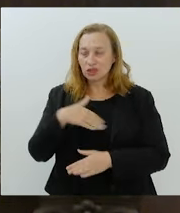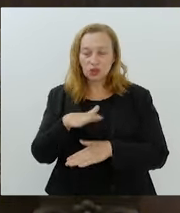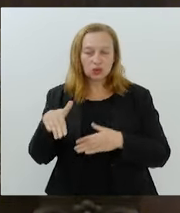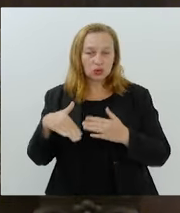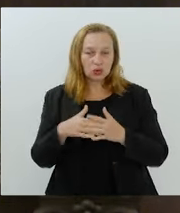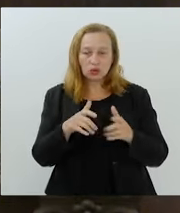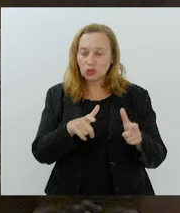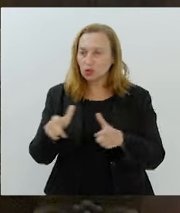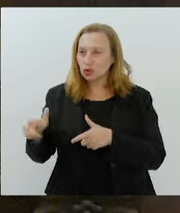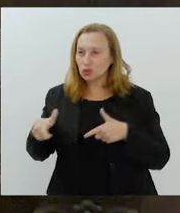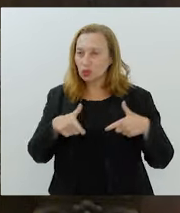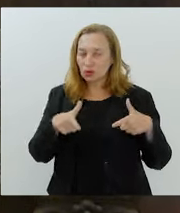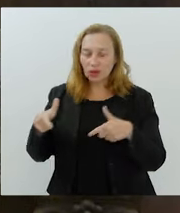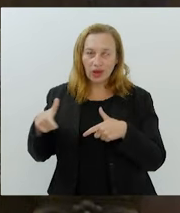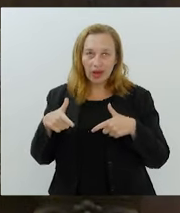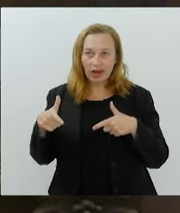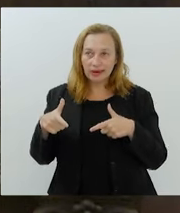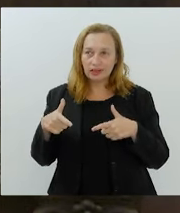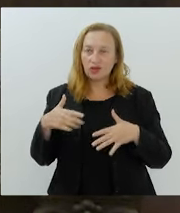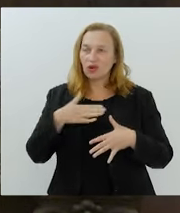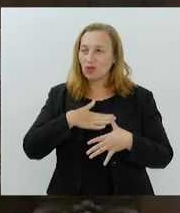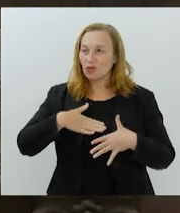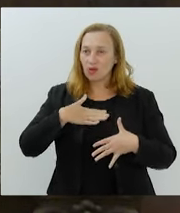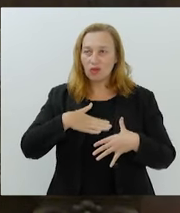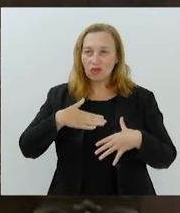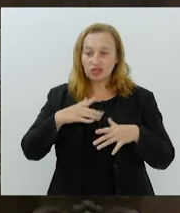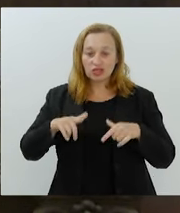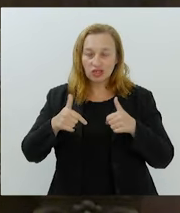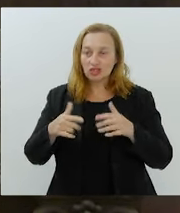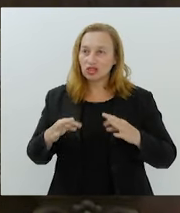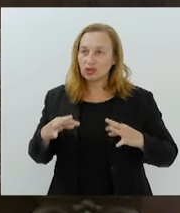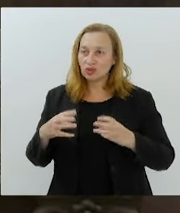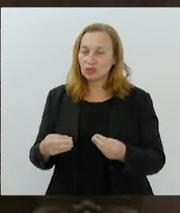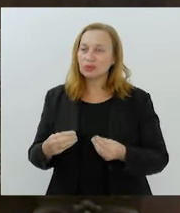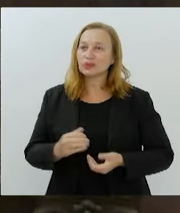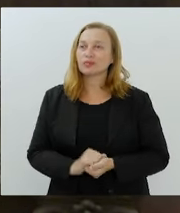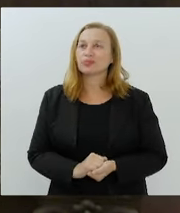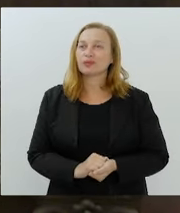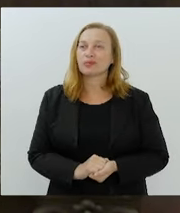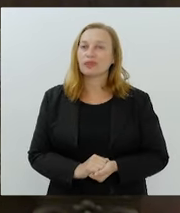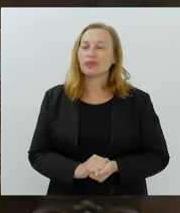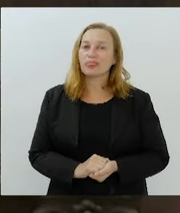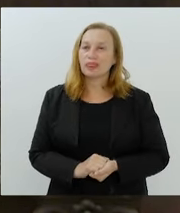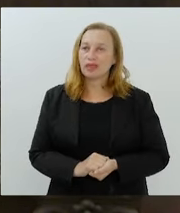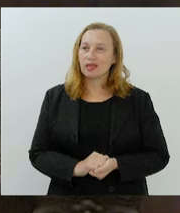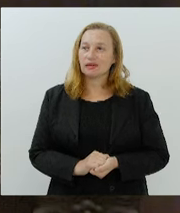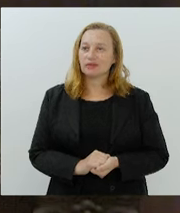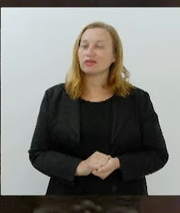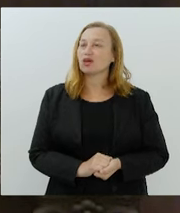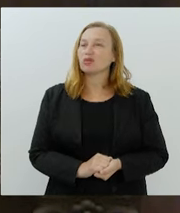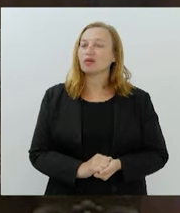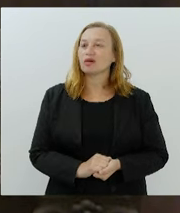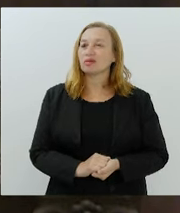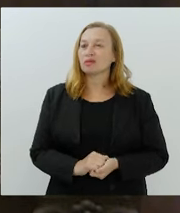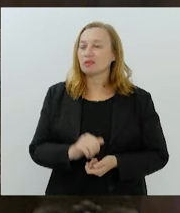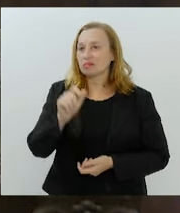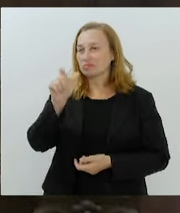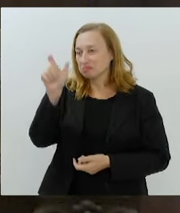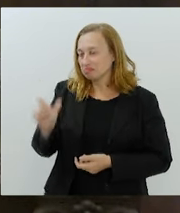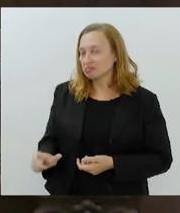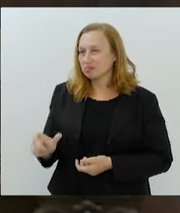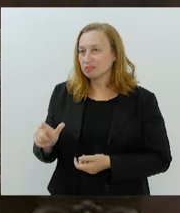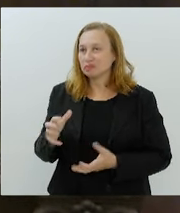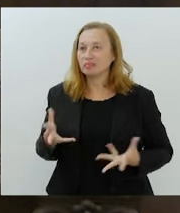no Saara, gosta de se meter em tudo que é lado, tira sabor, luz dessas